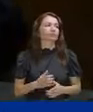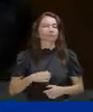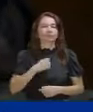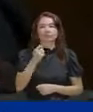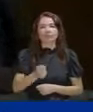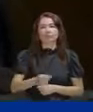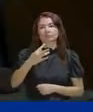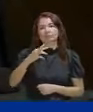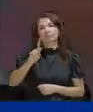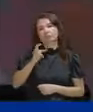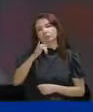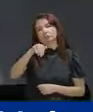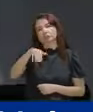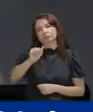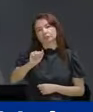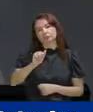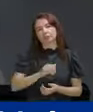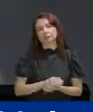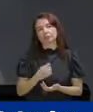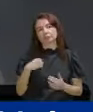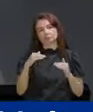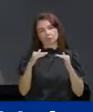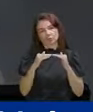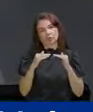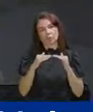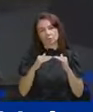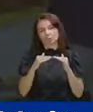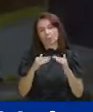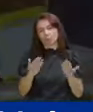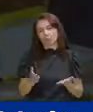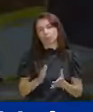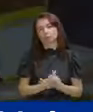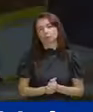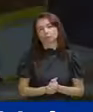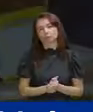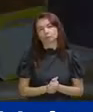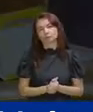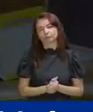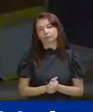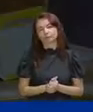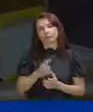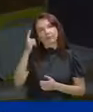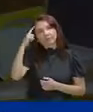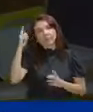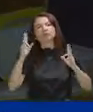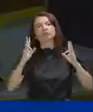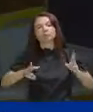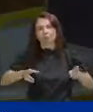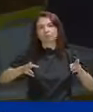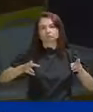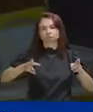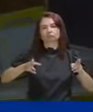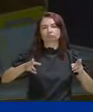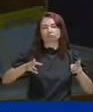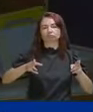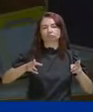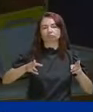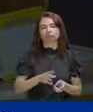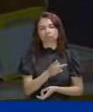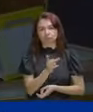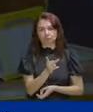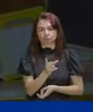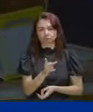Juíza Tina Souza. Concordo também. Imagem ampla do plenário, agora foco na juíza Tina Souza. Do juiz Anselmo e do